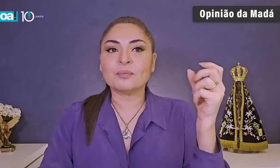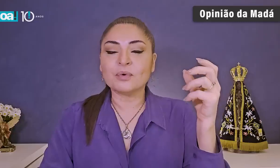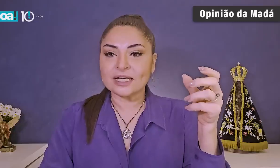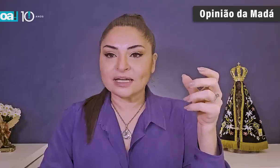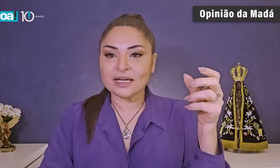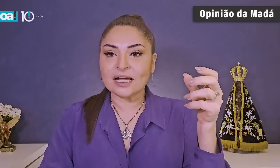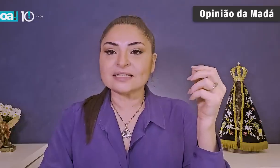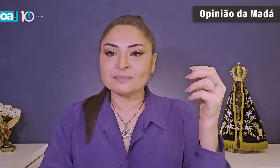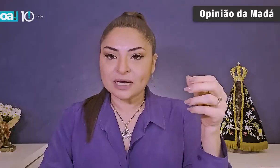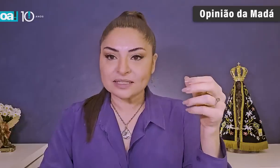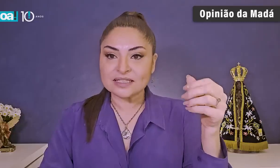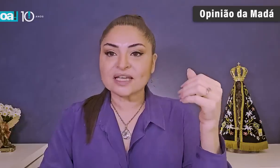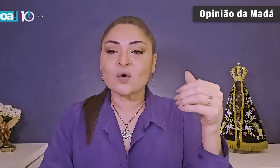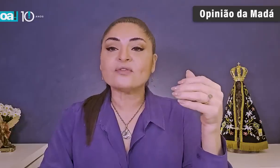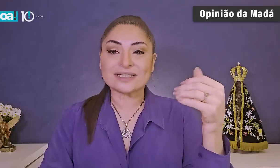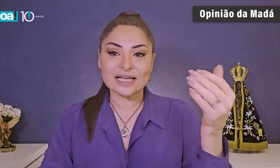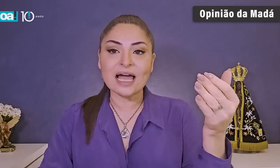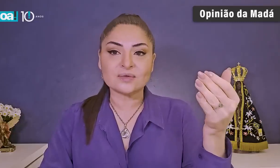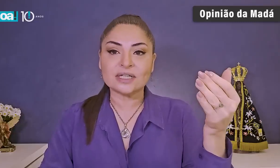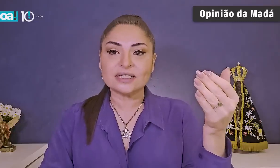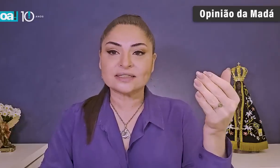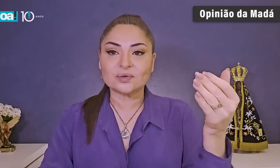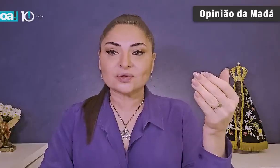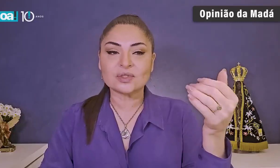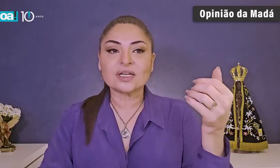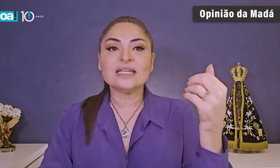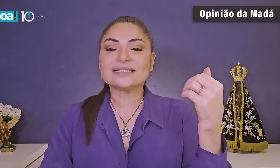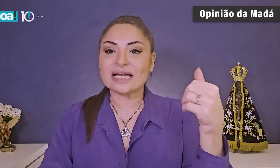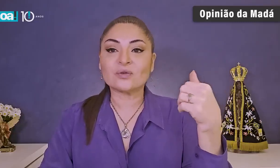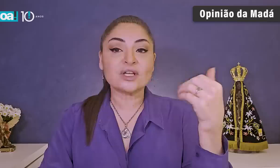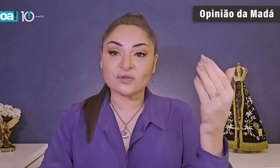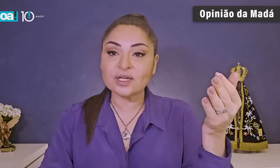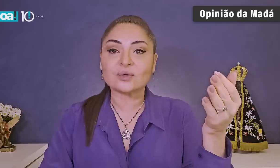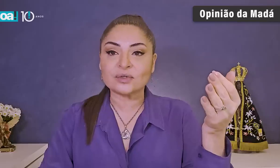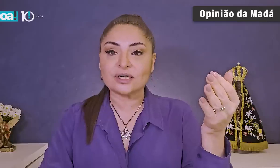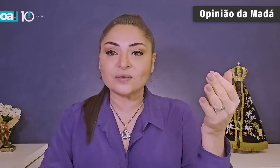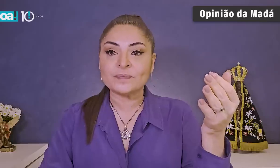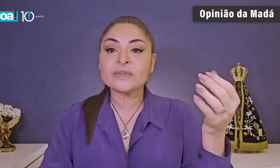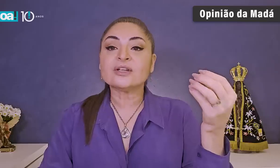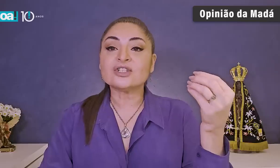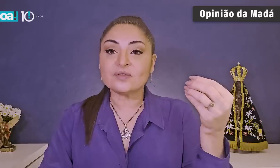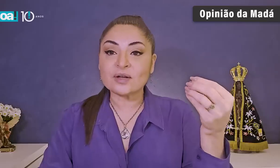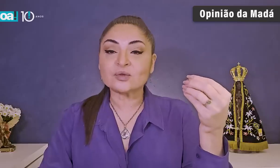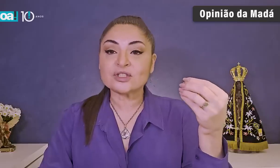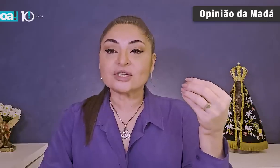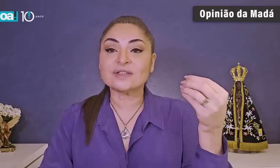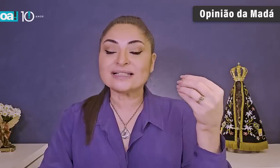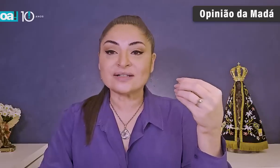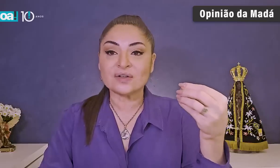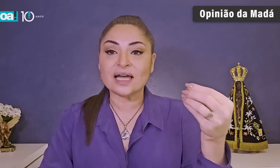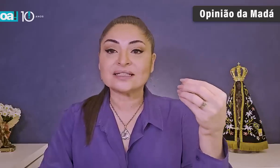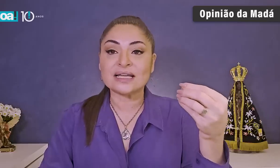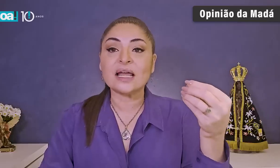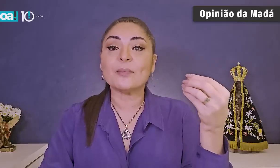significativo? Porque as empresas que confessaram ilícitos e estavam devendo à União tiveram suas